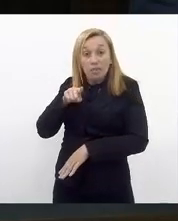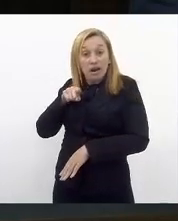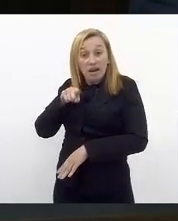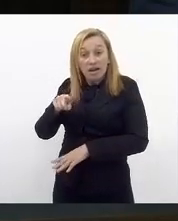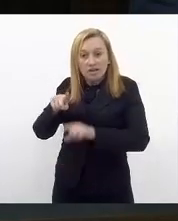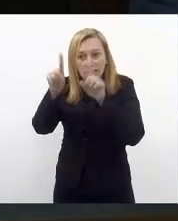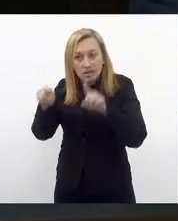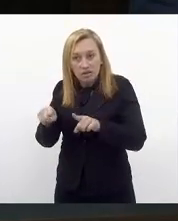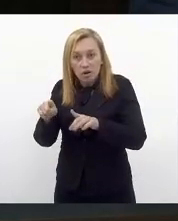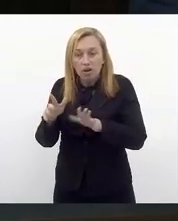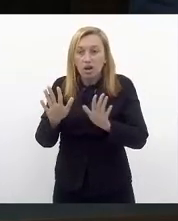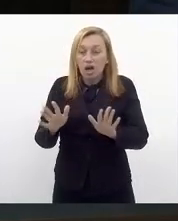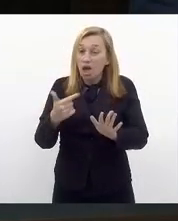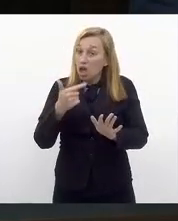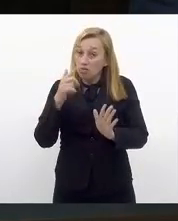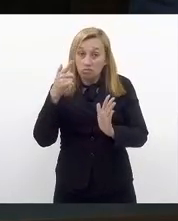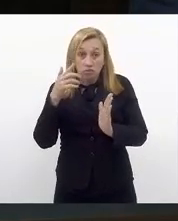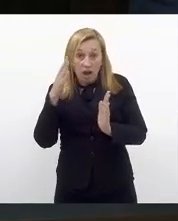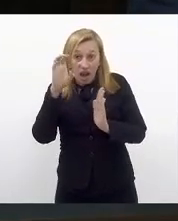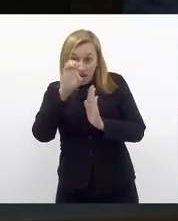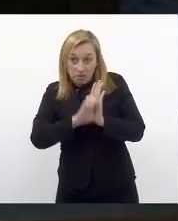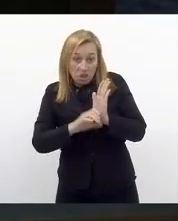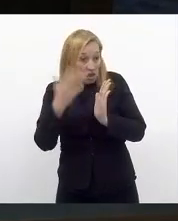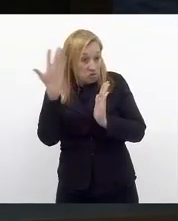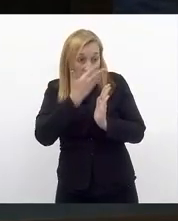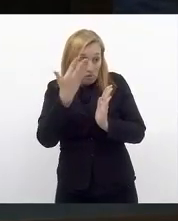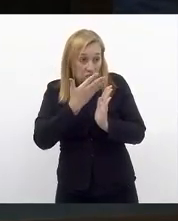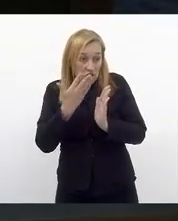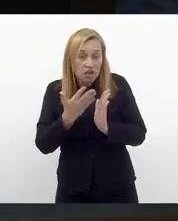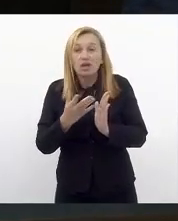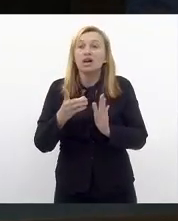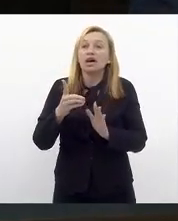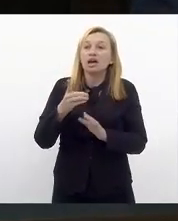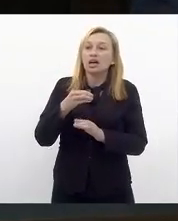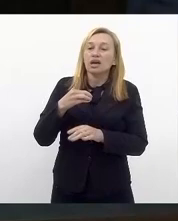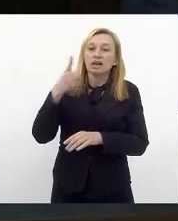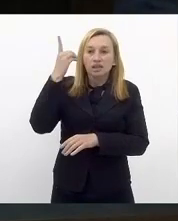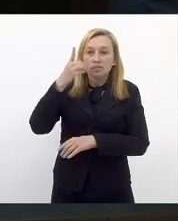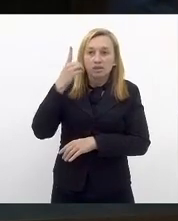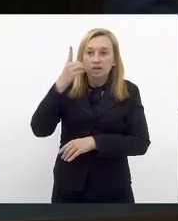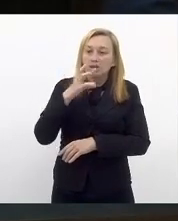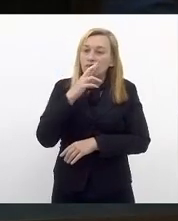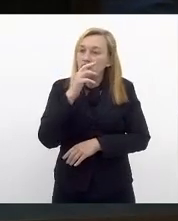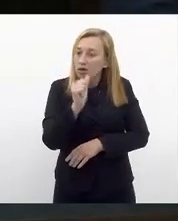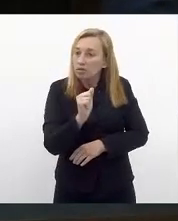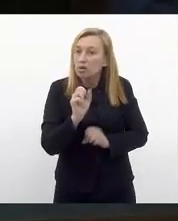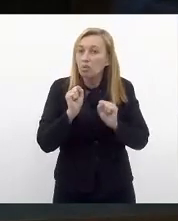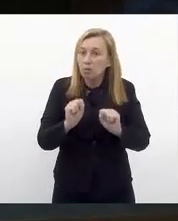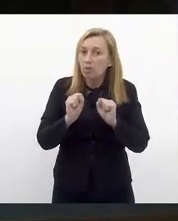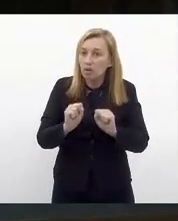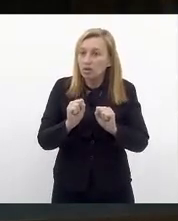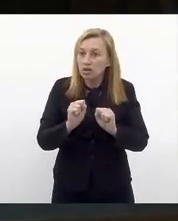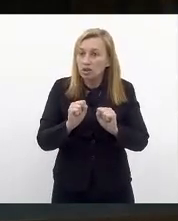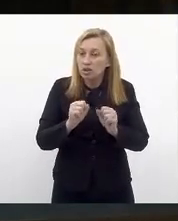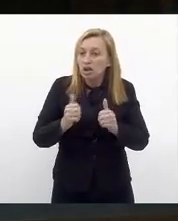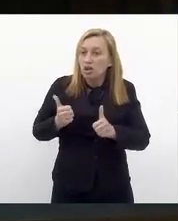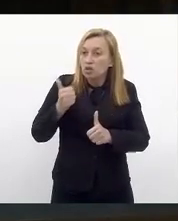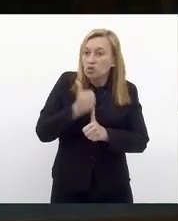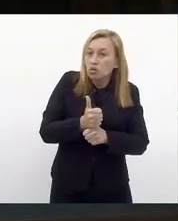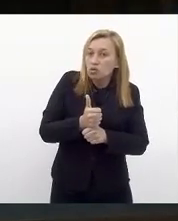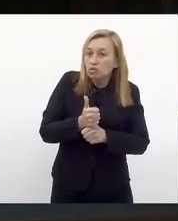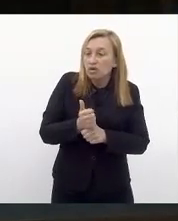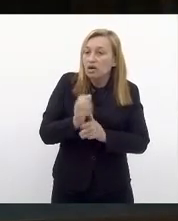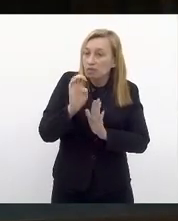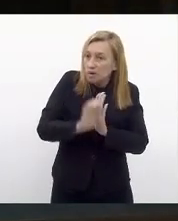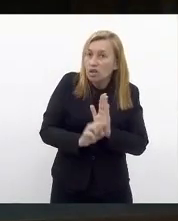talvez eu não peguei emenda a emenda do deputado Rodrigo Amorim Pode ser ou ela na totalidade com subir menda